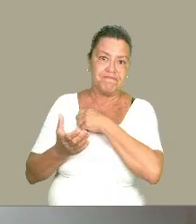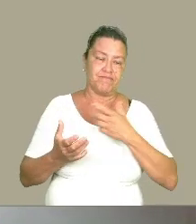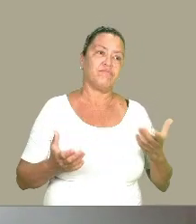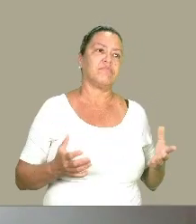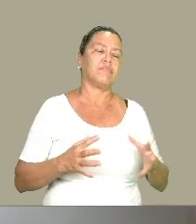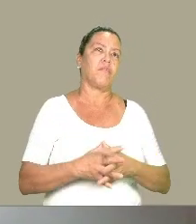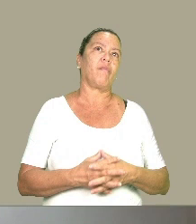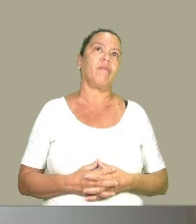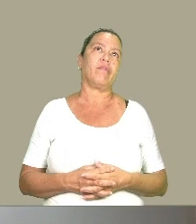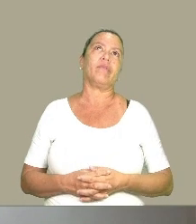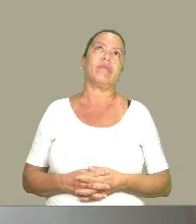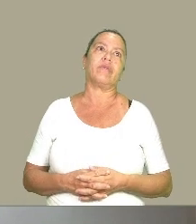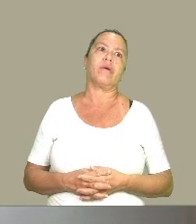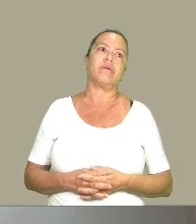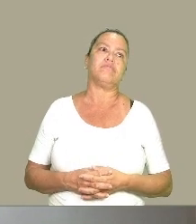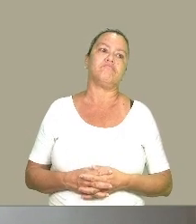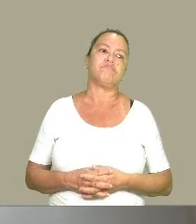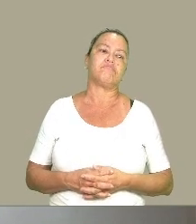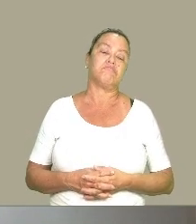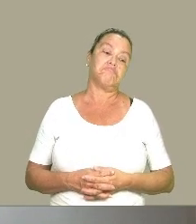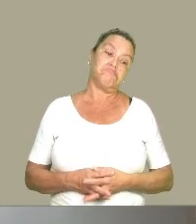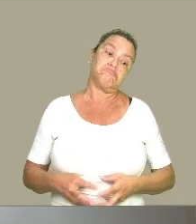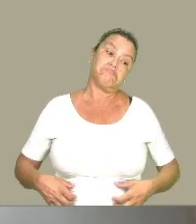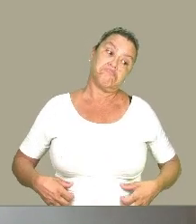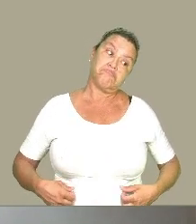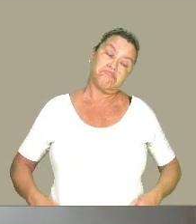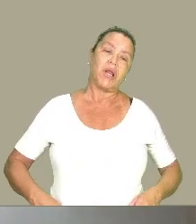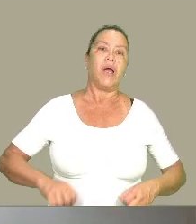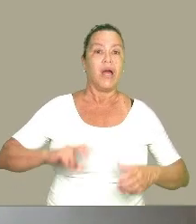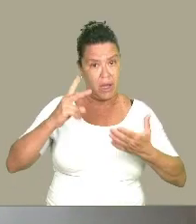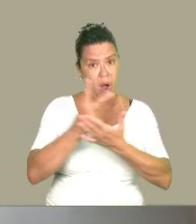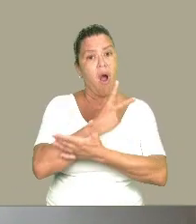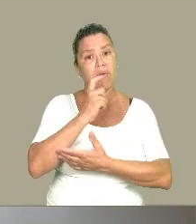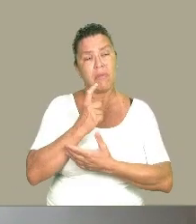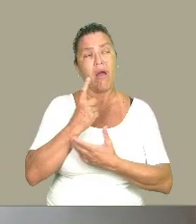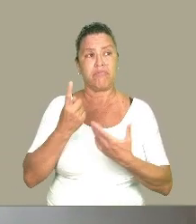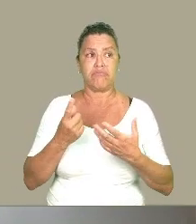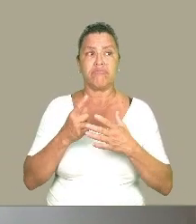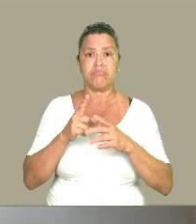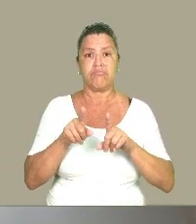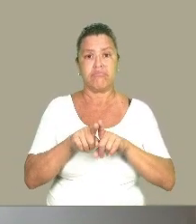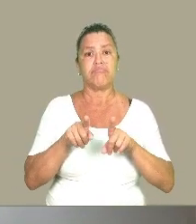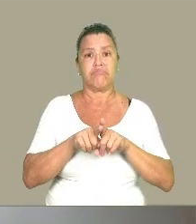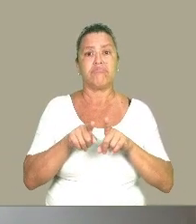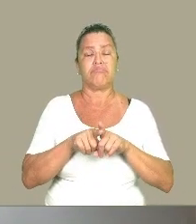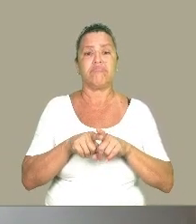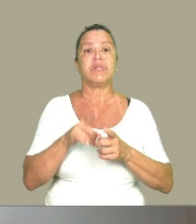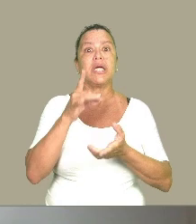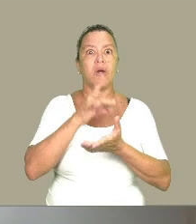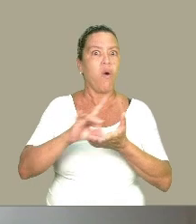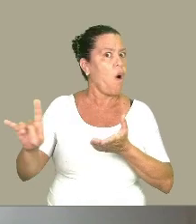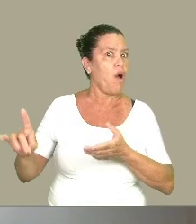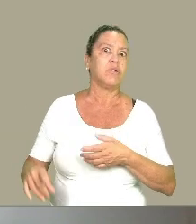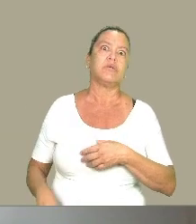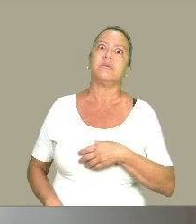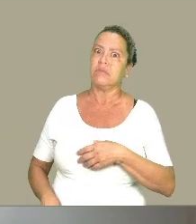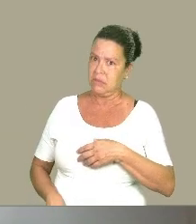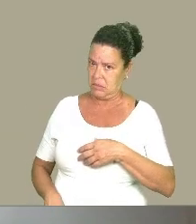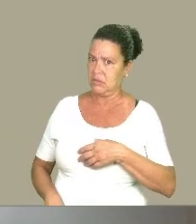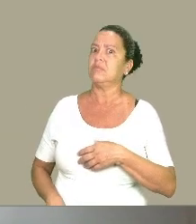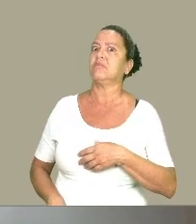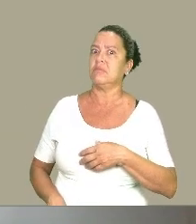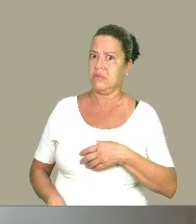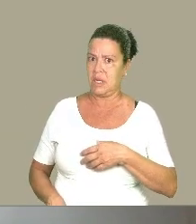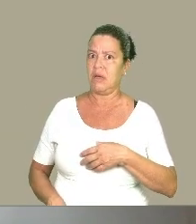Todavia, nesses casos também, ocorrem igualmente os ódios e as perseguições do pretérito